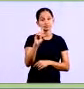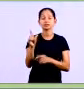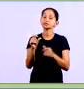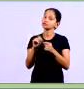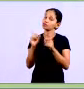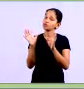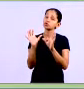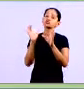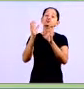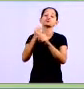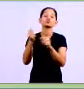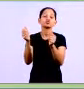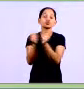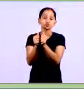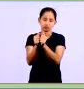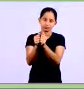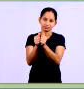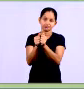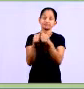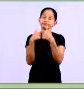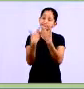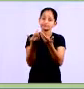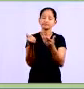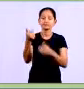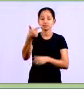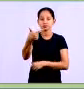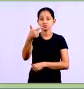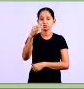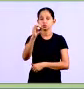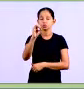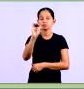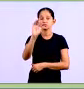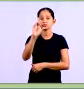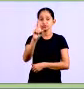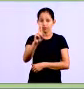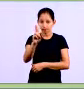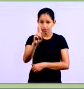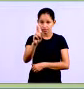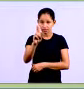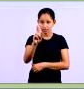da mercadoria. Então, esse pago em trânsito, ele vira o quê? Ele vira